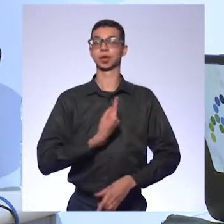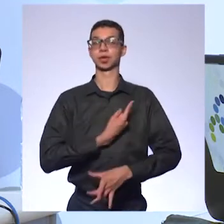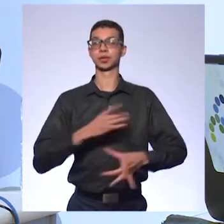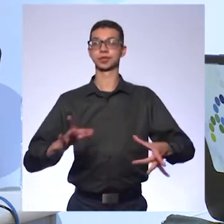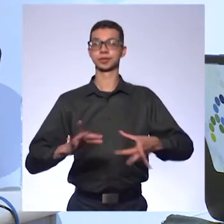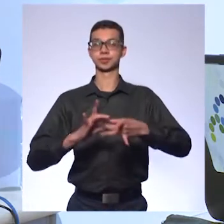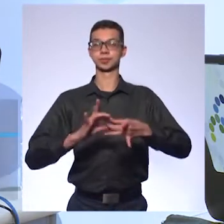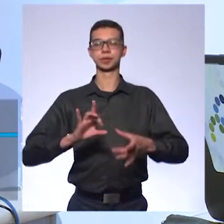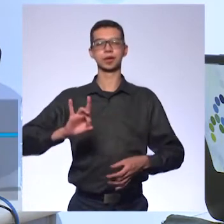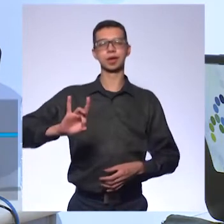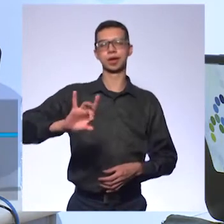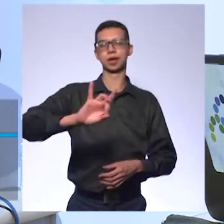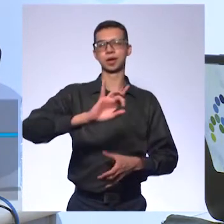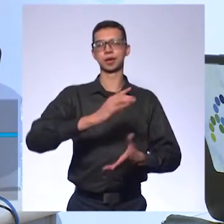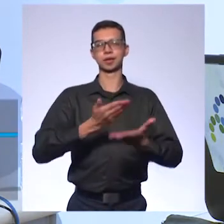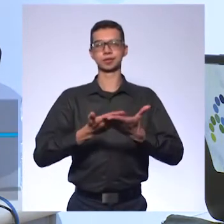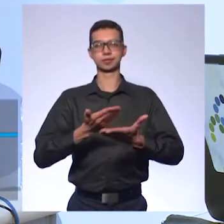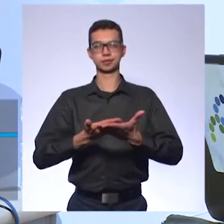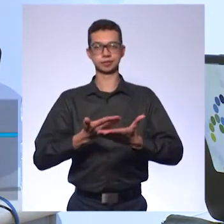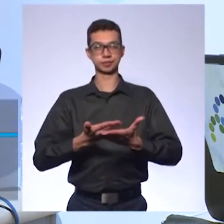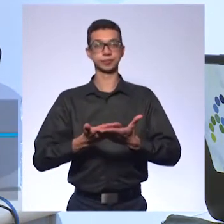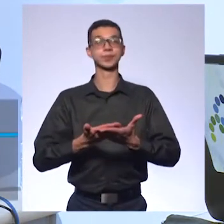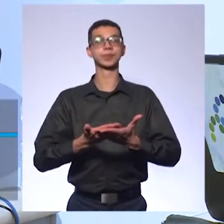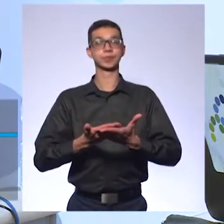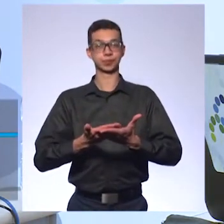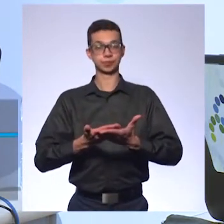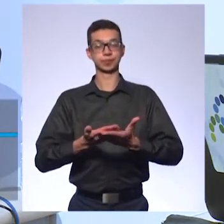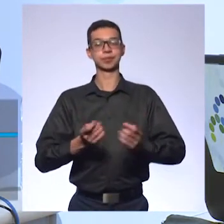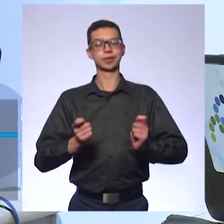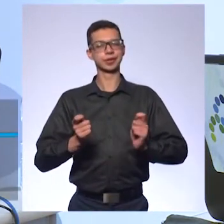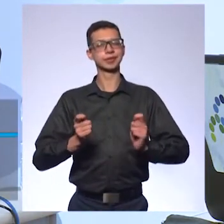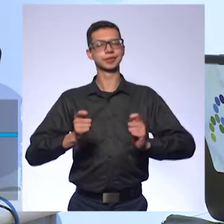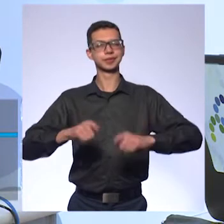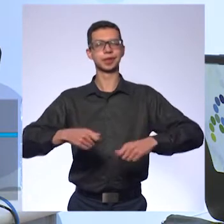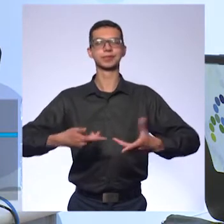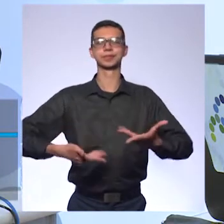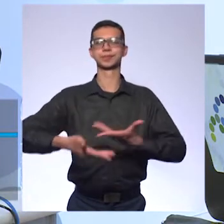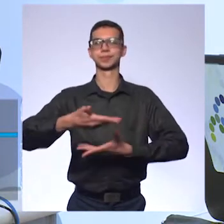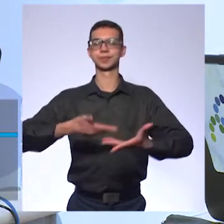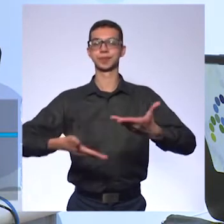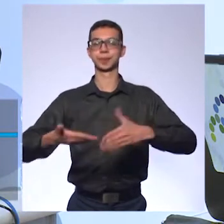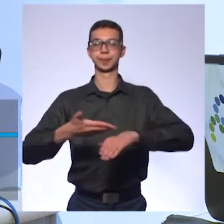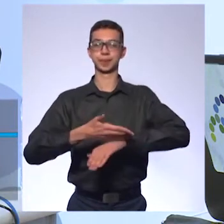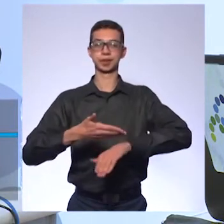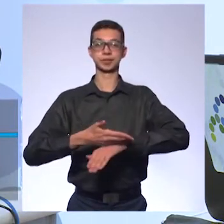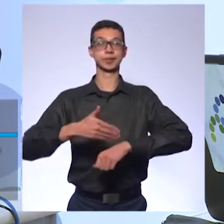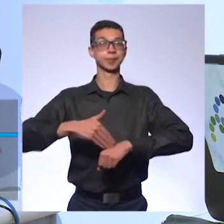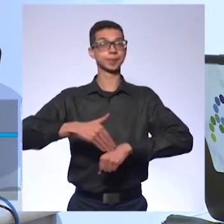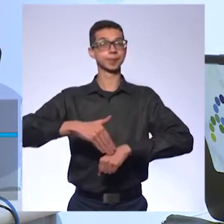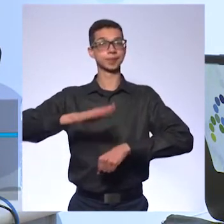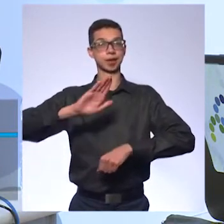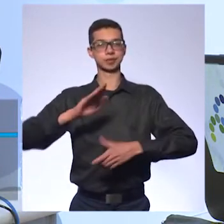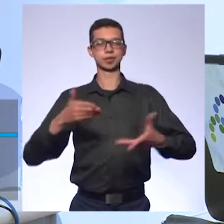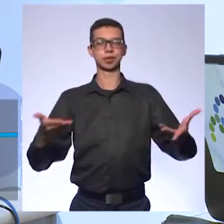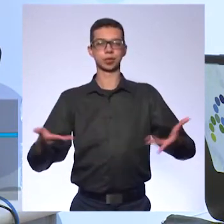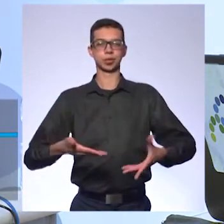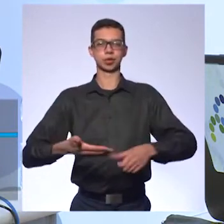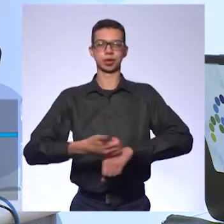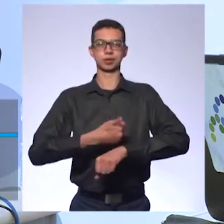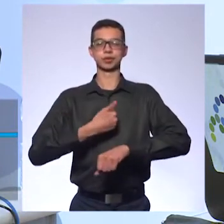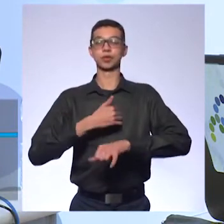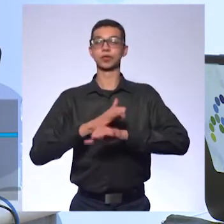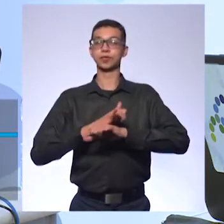né, para que as nossas aulas possam ser cada vez mais dinâmicas e interativas. Então, já antecipadamente, o nosso